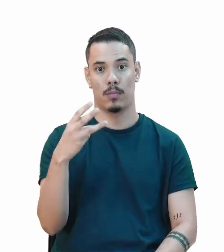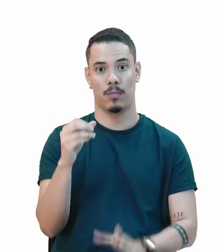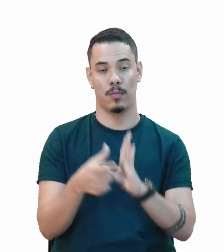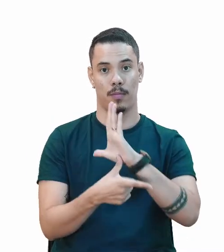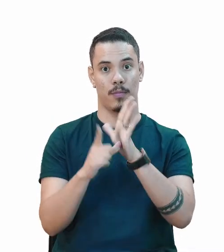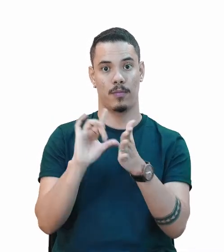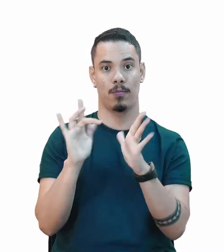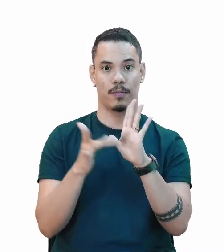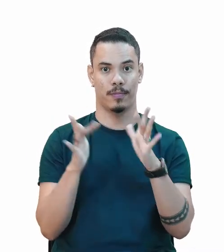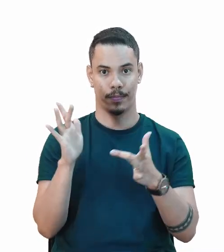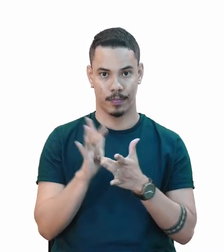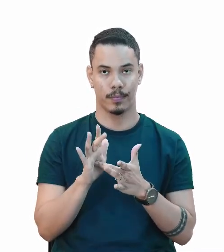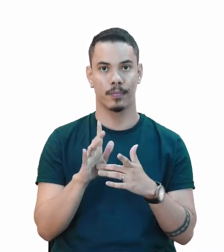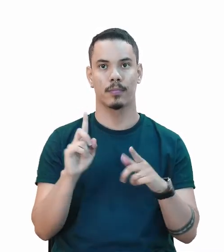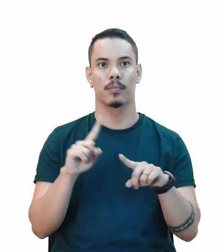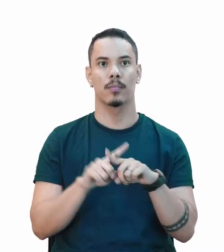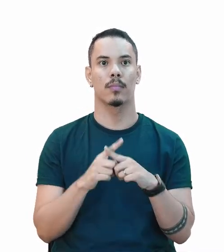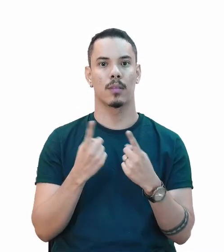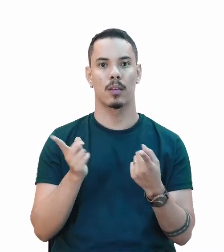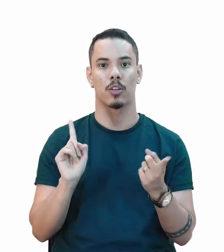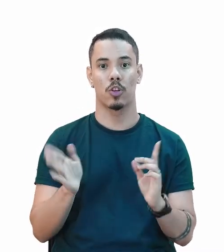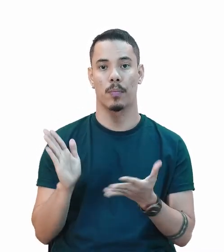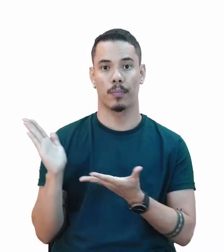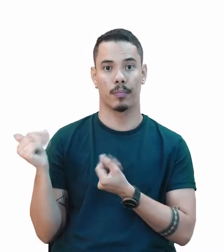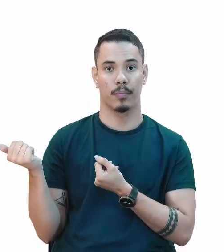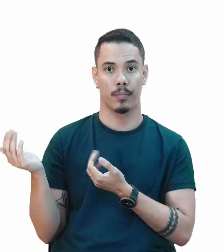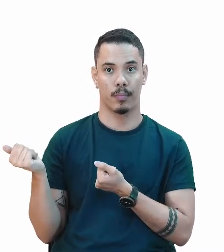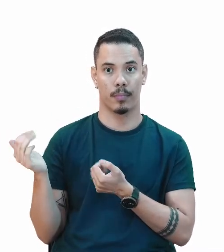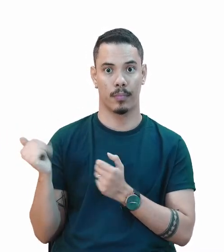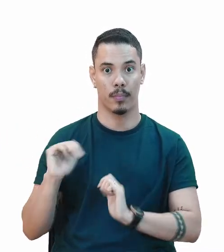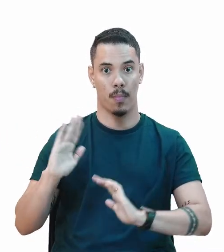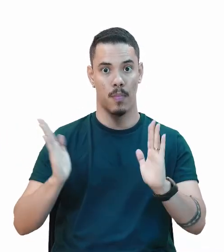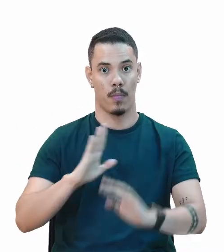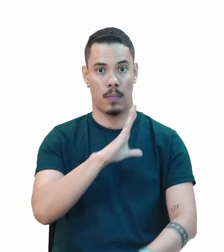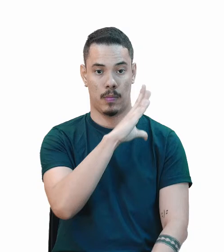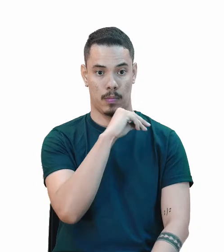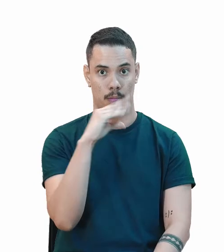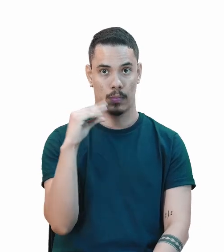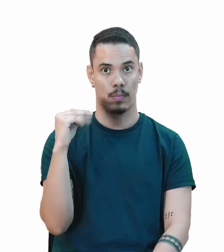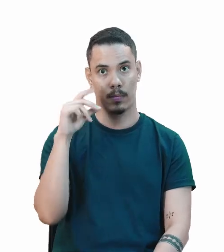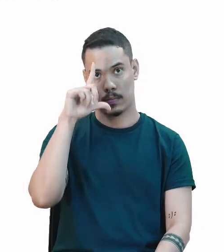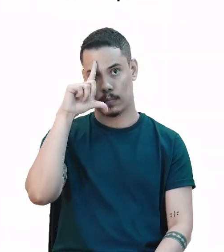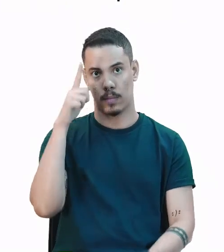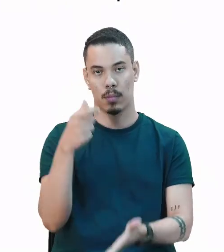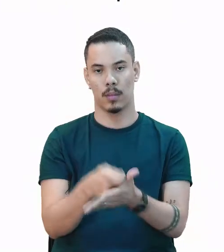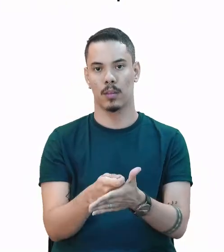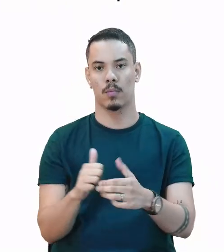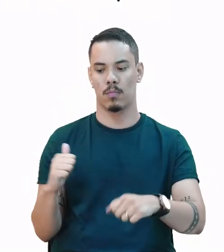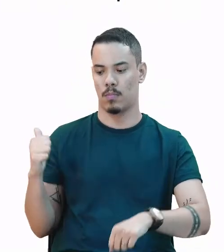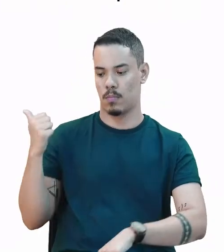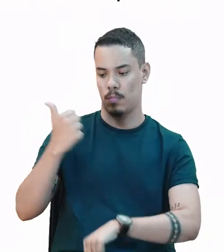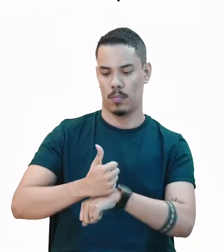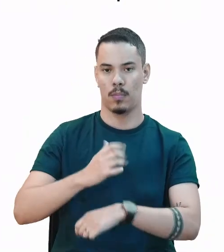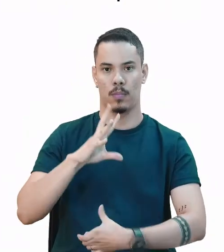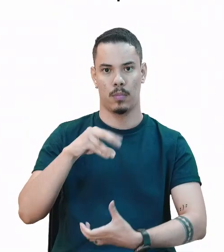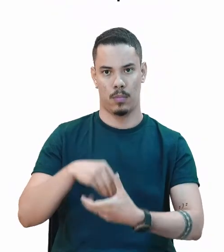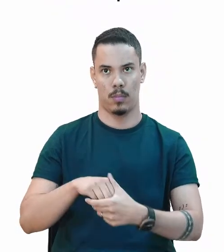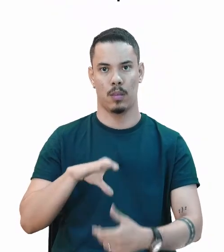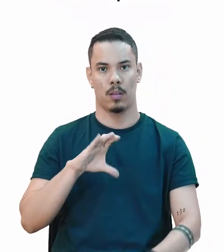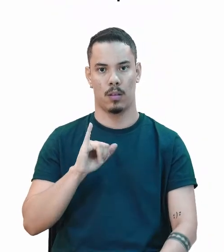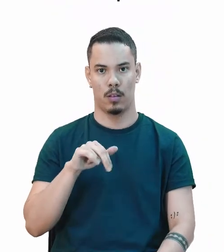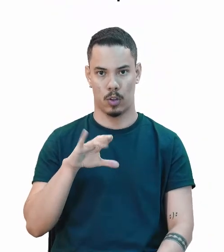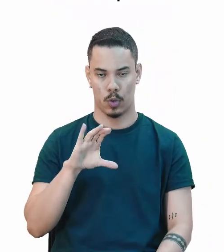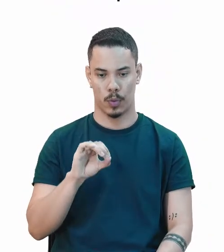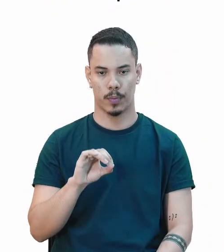a.C. E já na adolescência, ela decidiu adotar o manto cínico. Ela pode